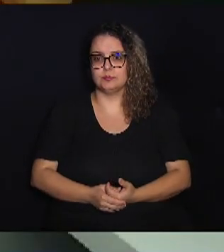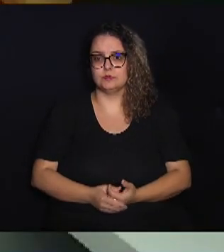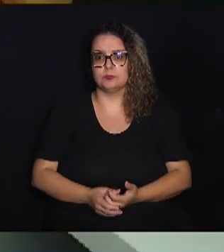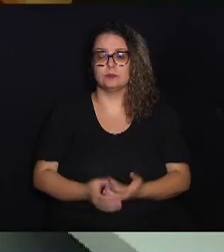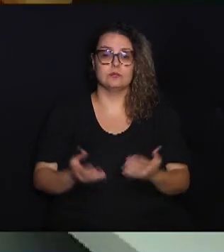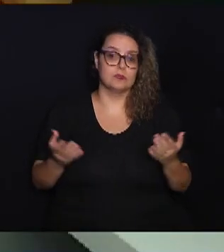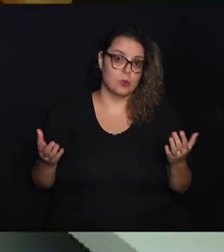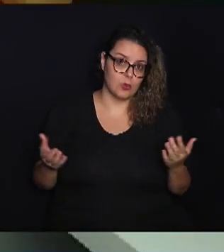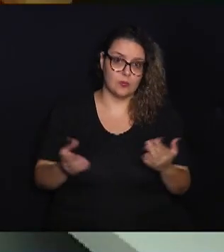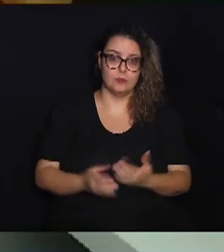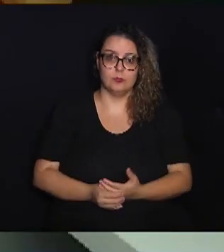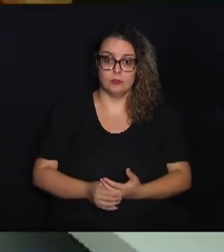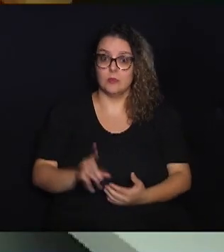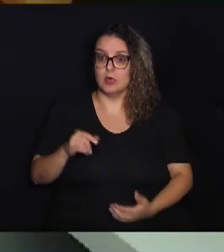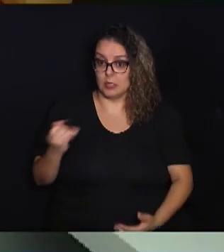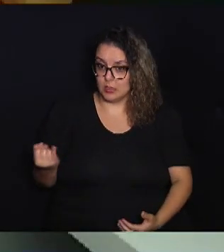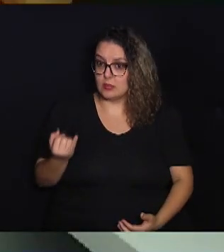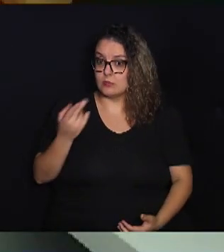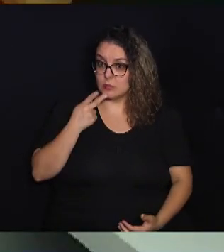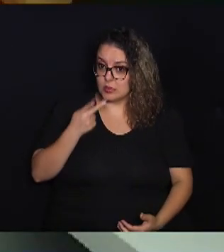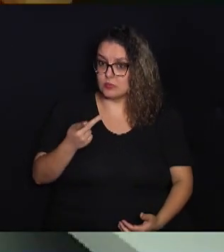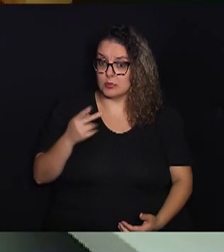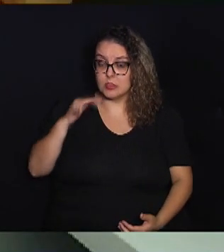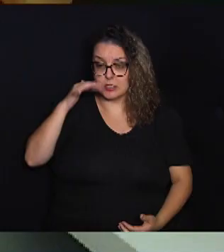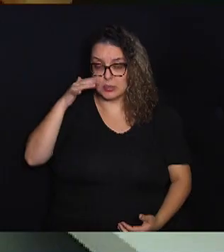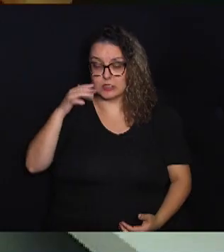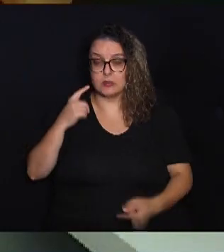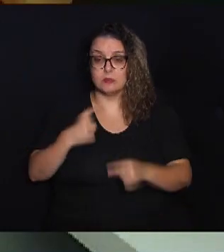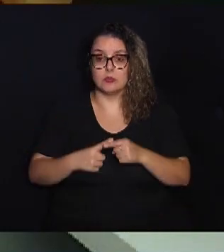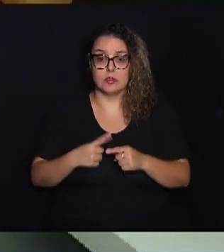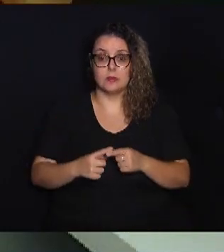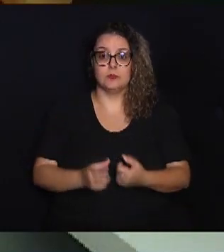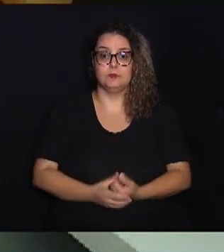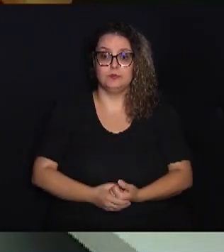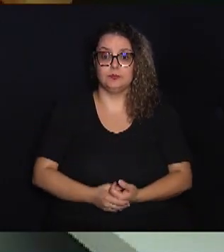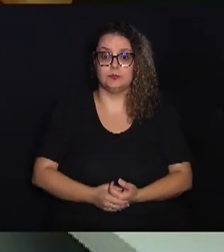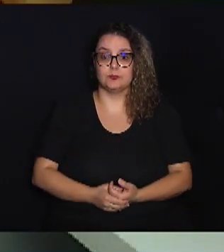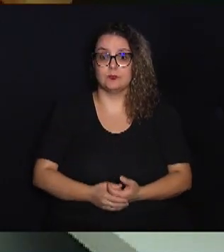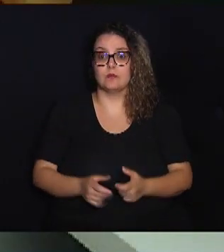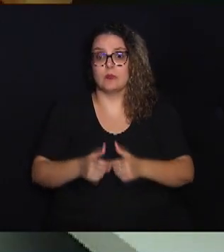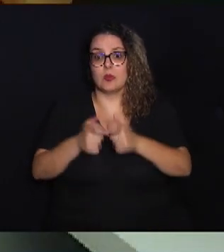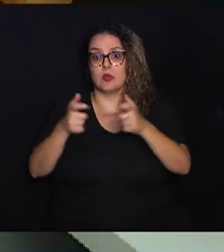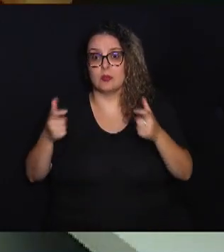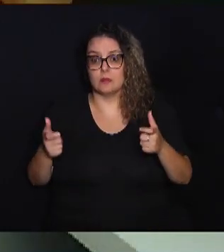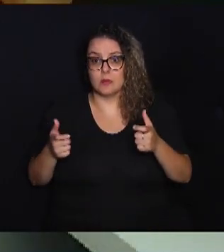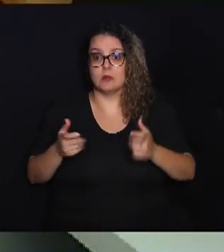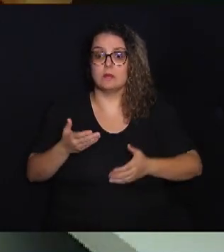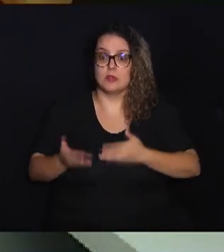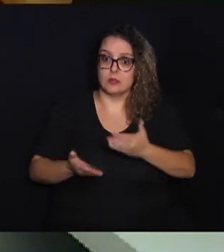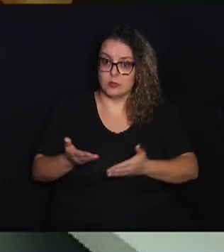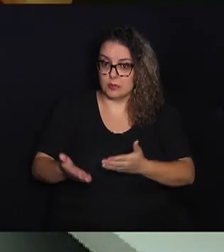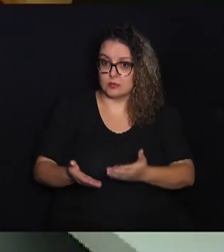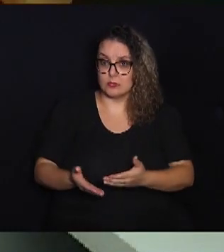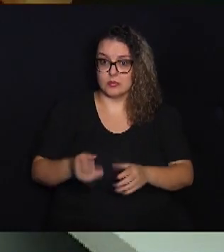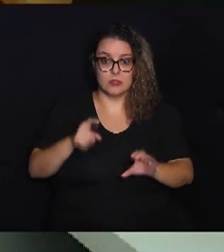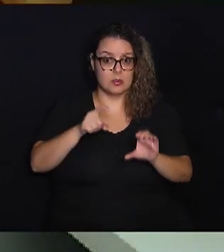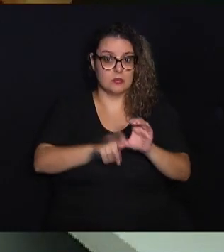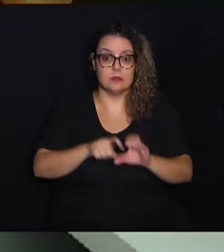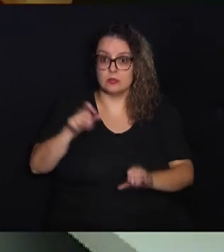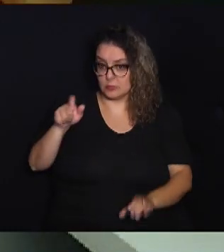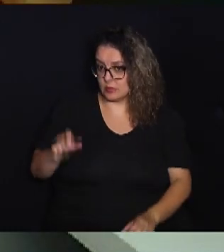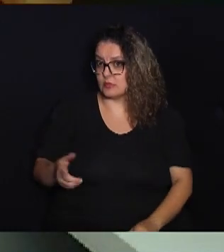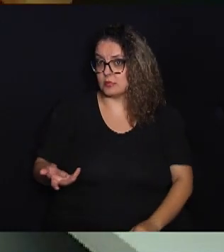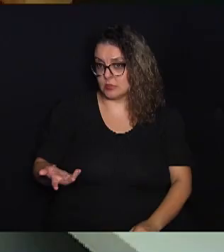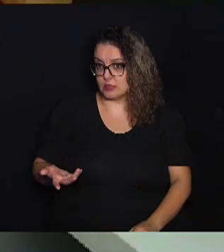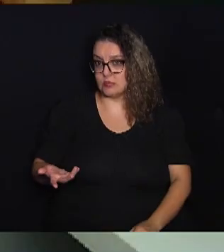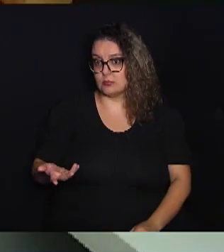Bom, muito importante isso que você está falando, Ana, porque grande parte do tratamento depende do próprio paciente, né? A